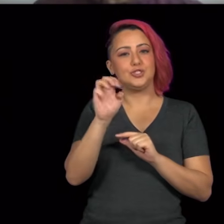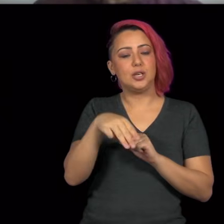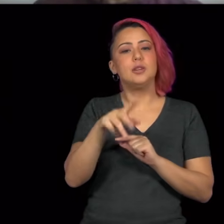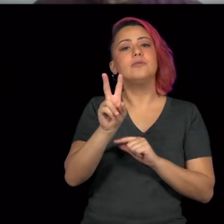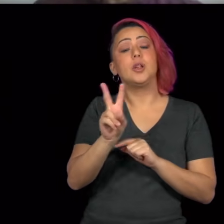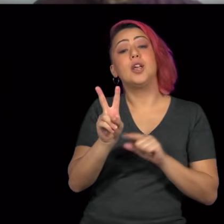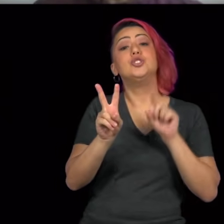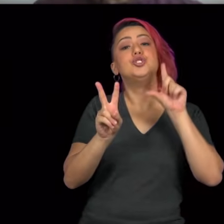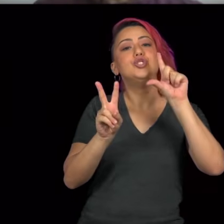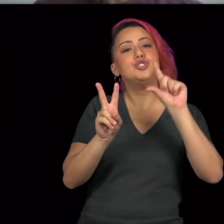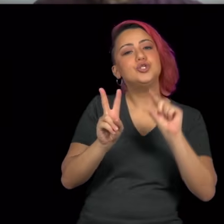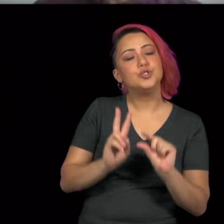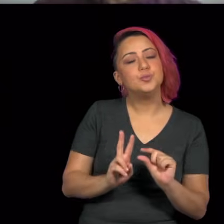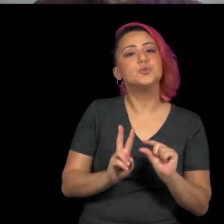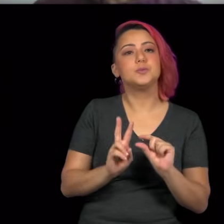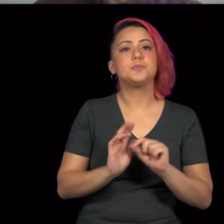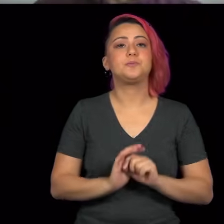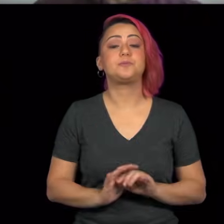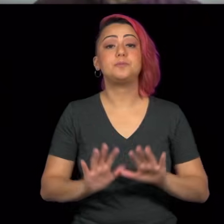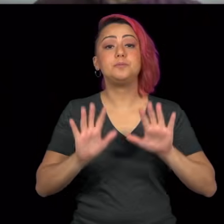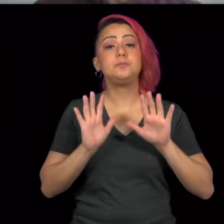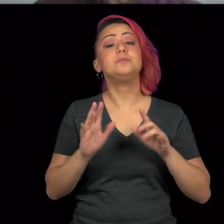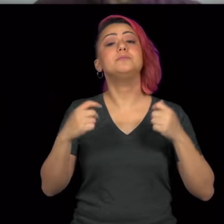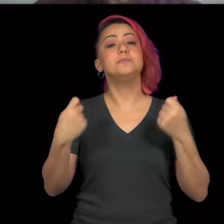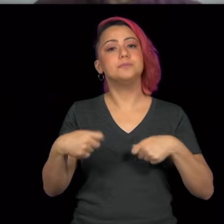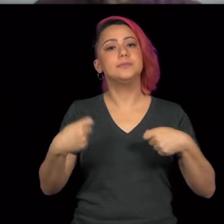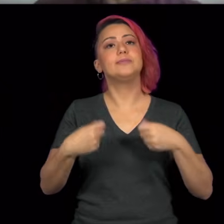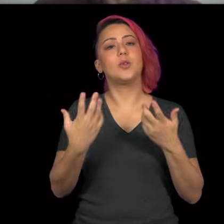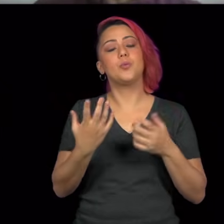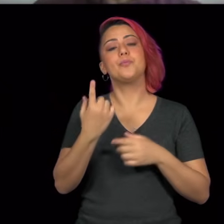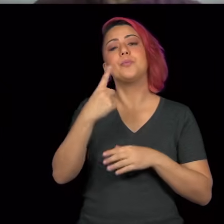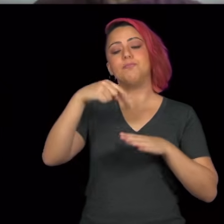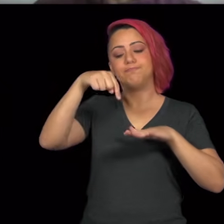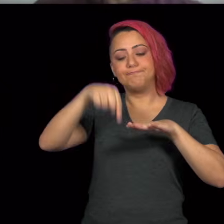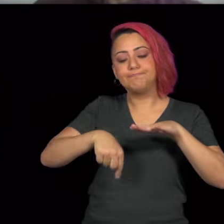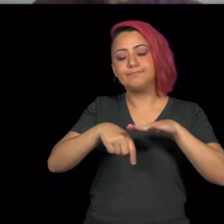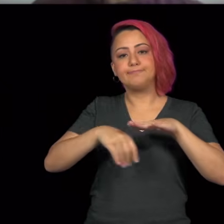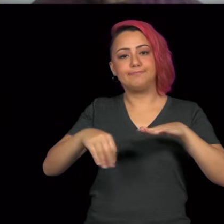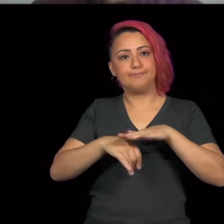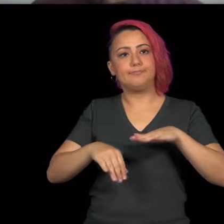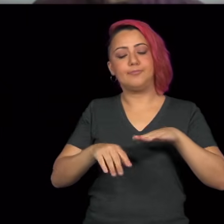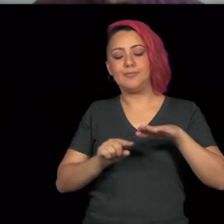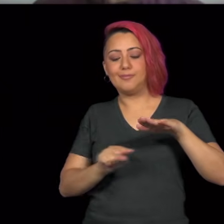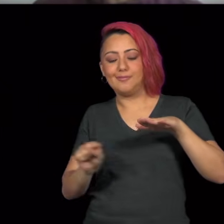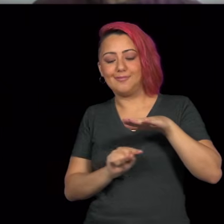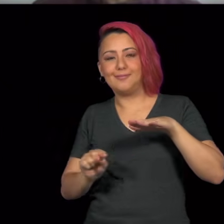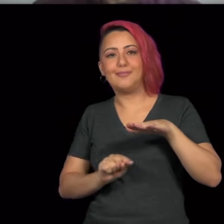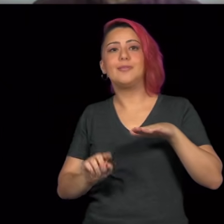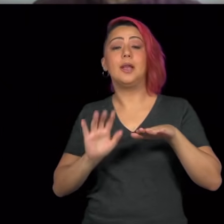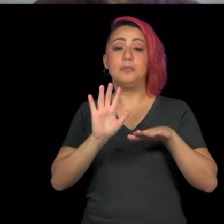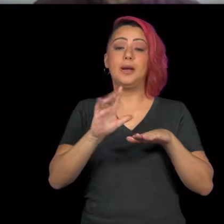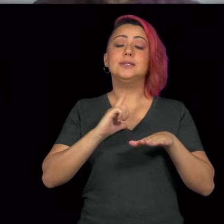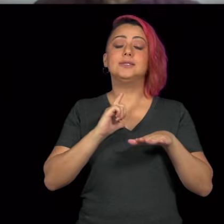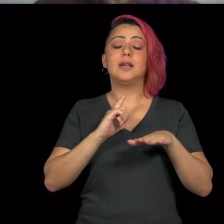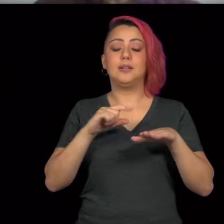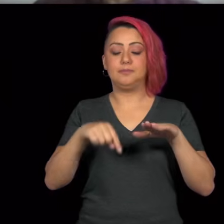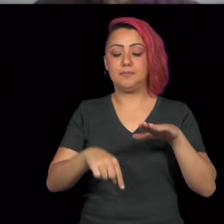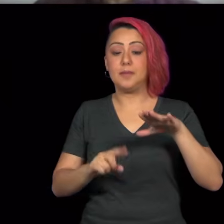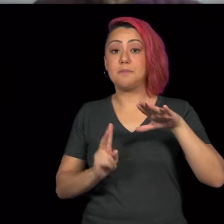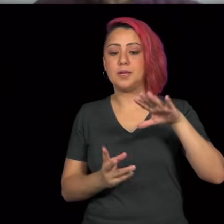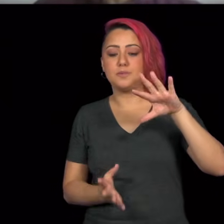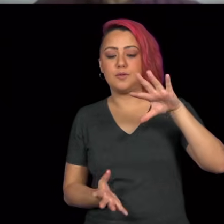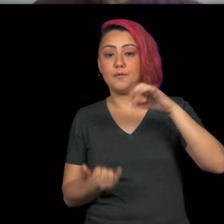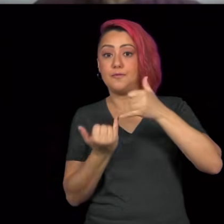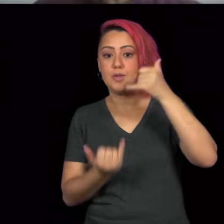regula uma porta que define se há uma conexão entre a fonte e a terra. Já o emissor, ele fica conectado a um fio aterrado e, dessa forma,